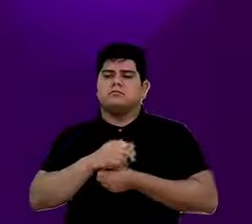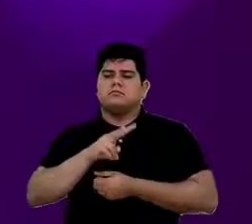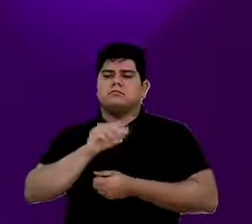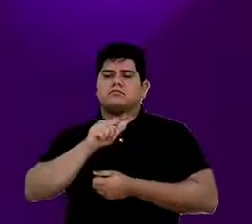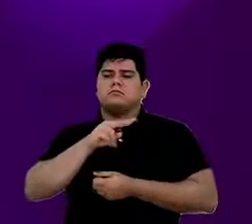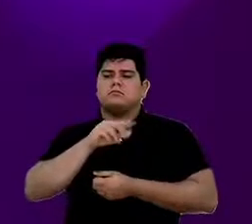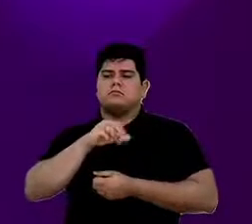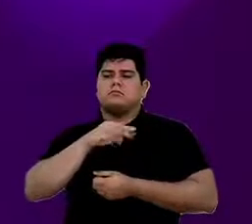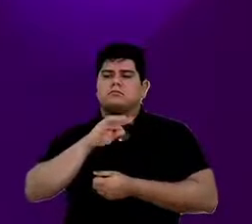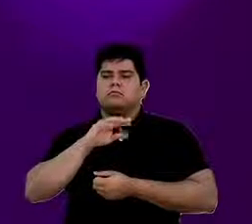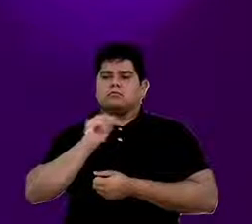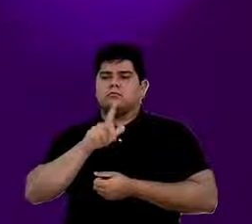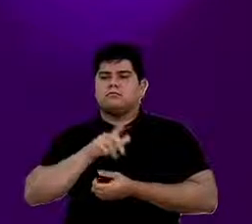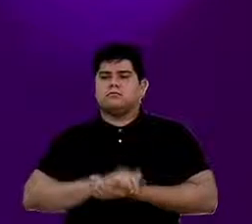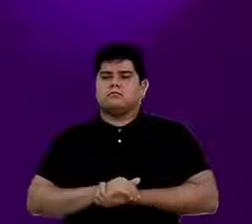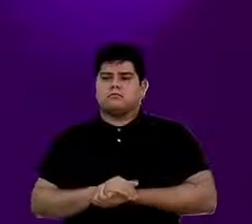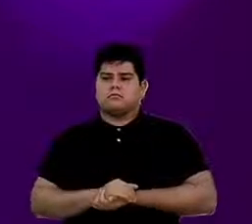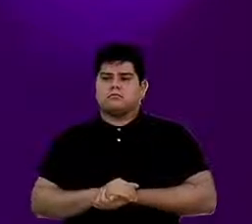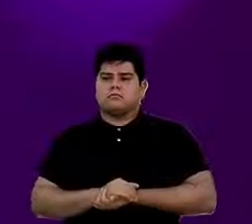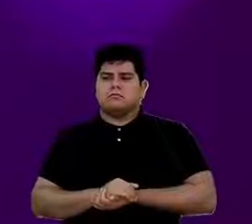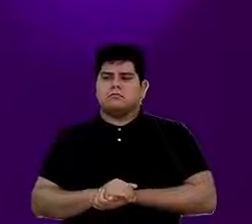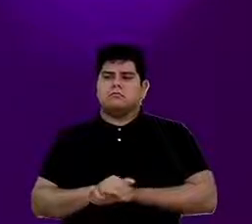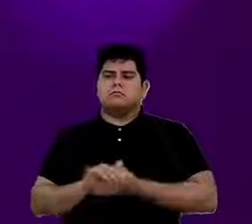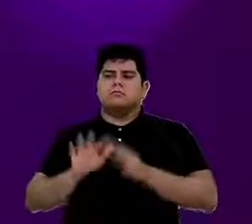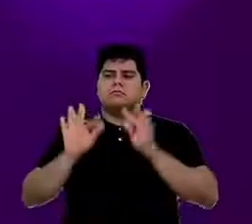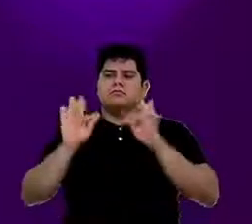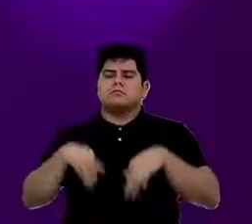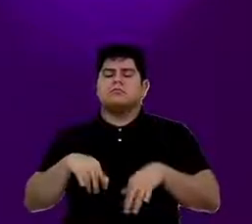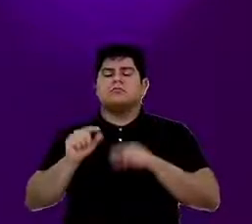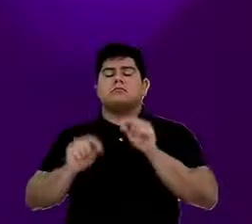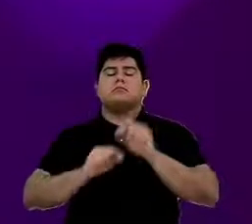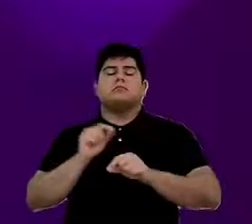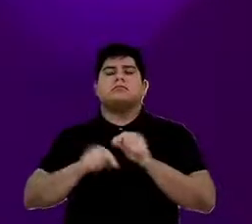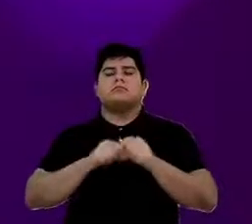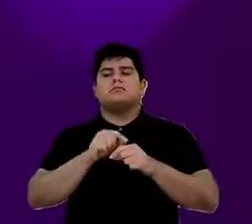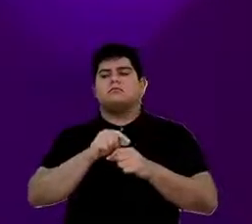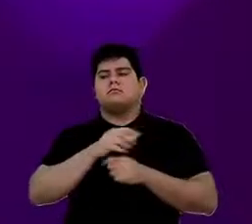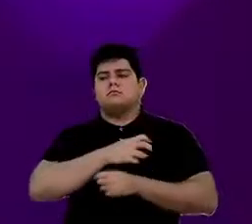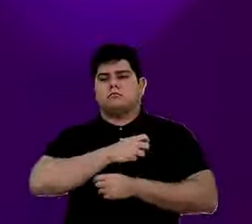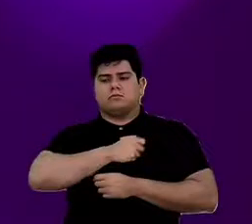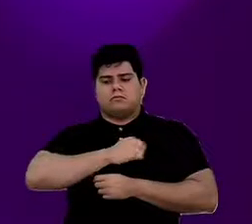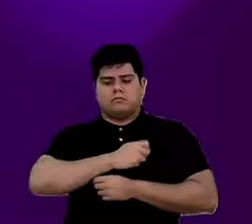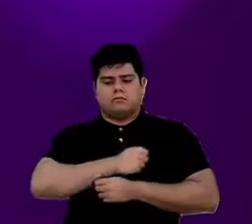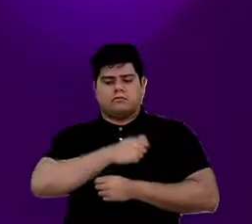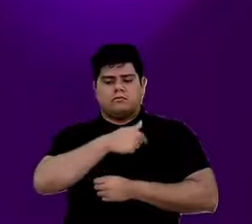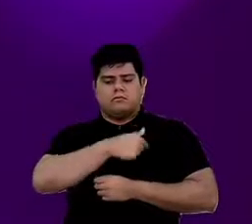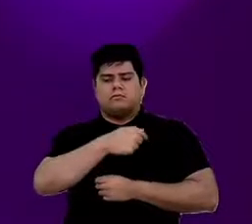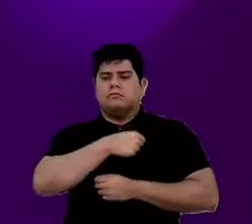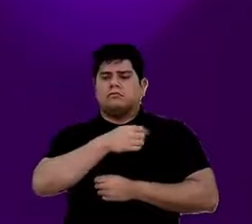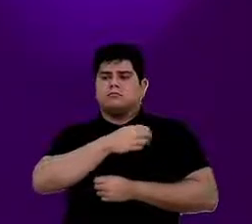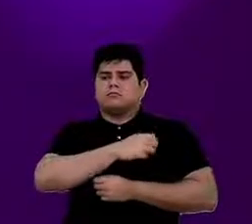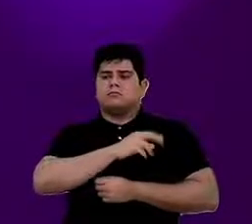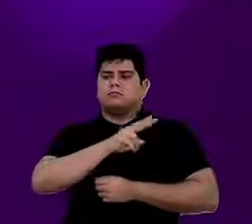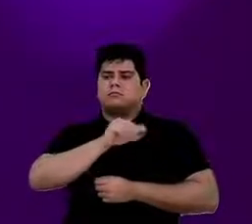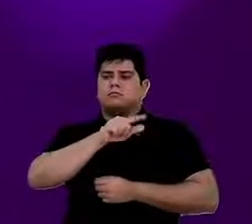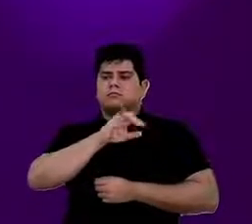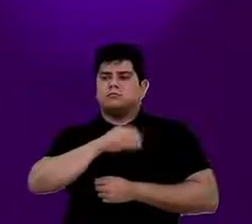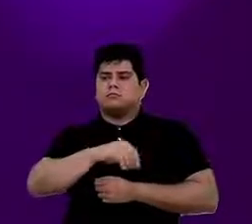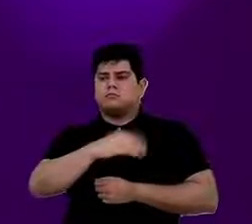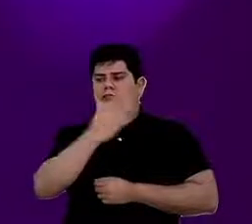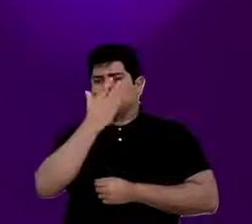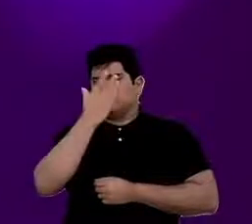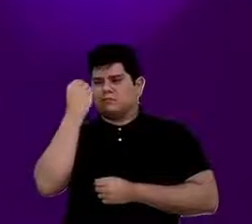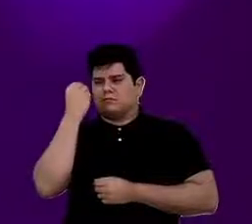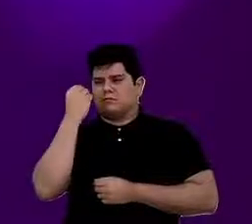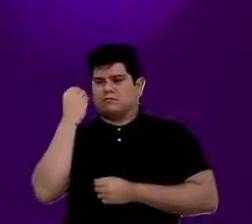mitral. E, por fim, a válvula mitral, né, a válvula tricúspide, que foi por muito tempo considerada a válvula esquecida.